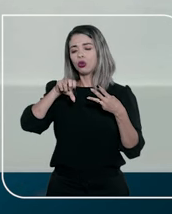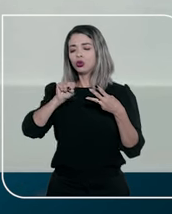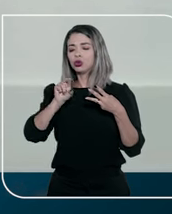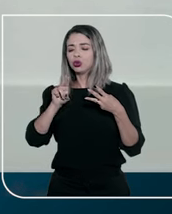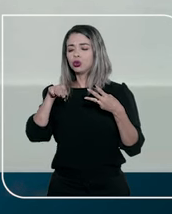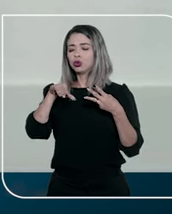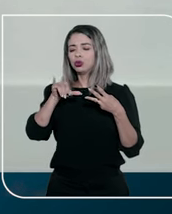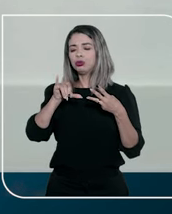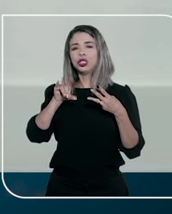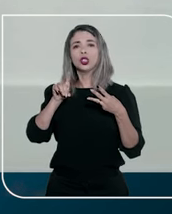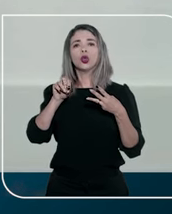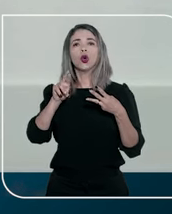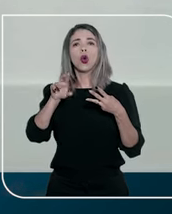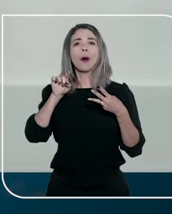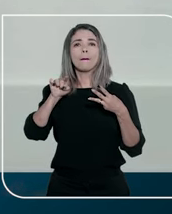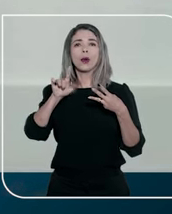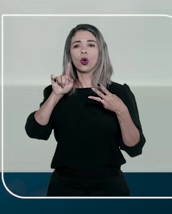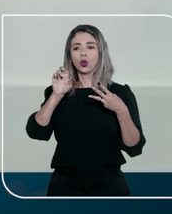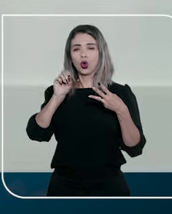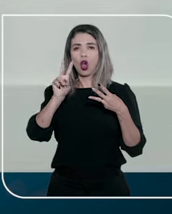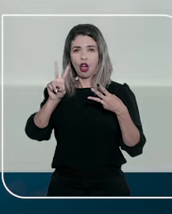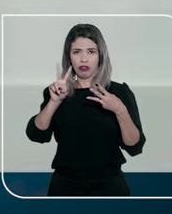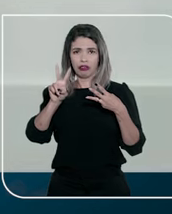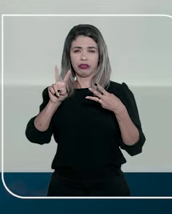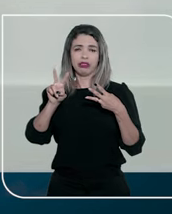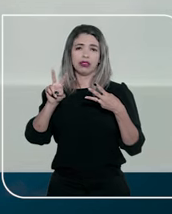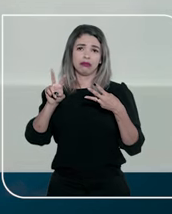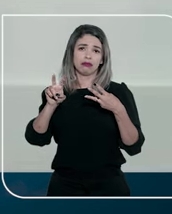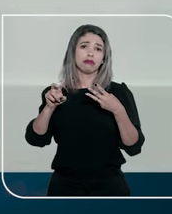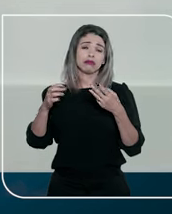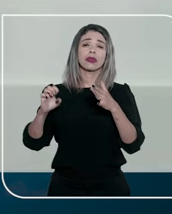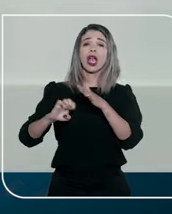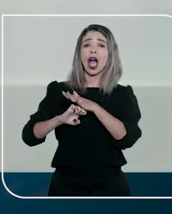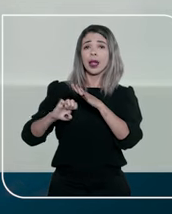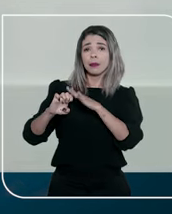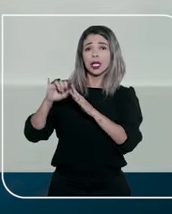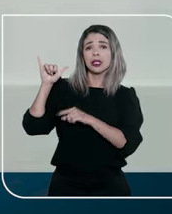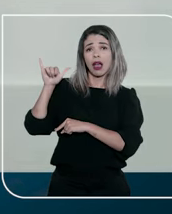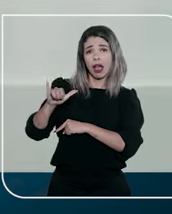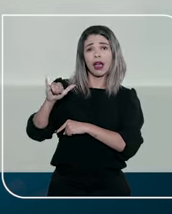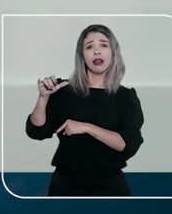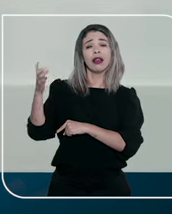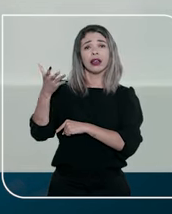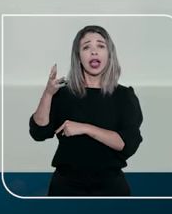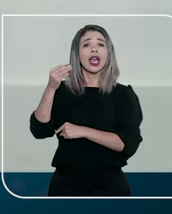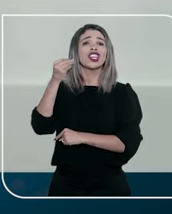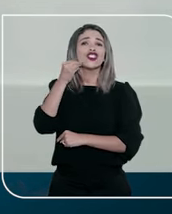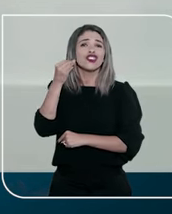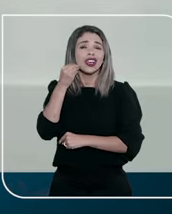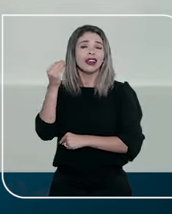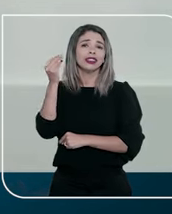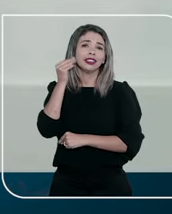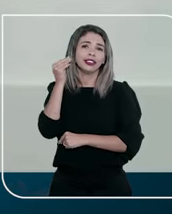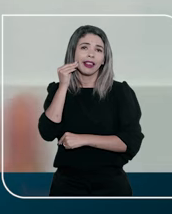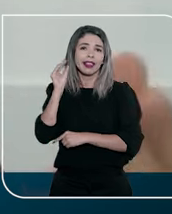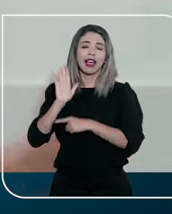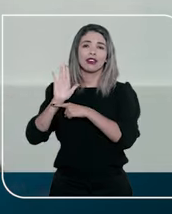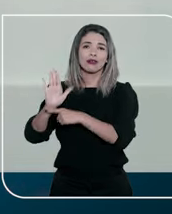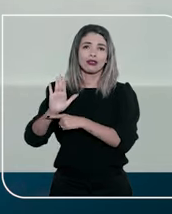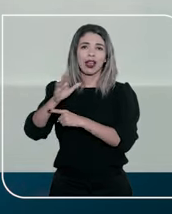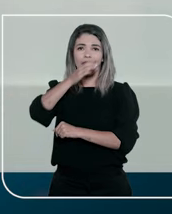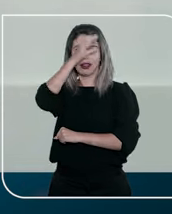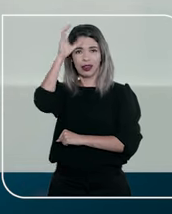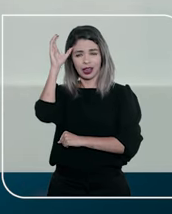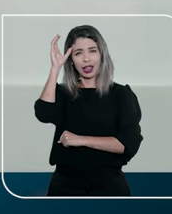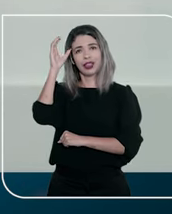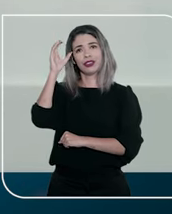muito que a companhia aérea tivesse a oportunidade de reter esse cliente com serviço de qualidade, ao invés de ter que